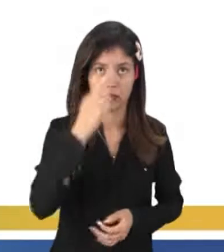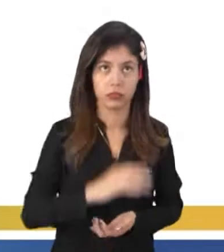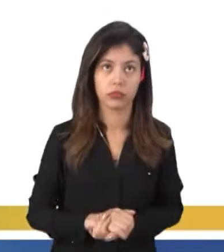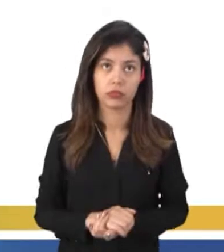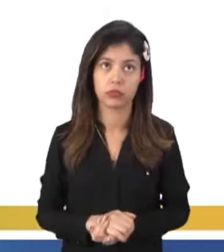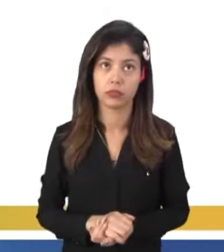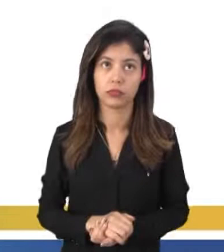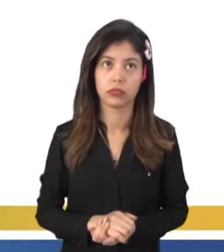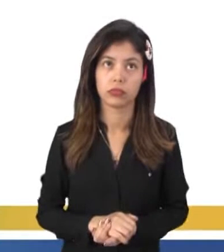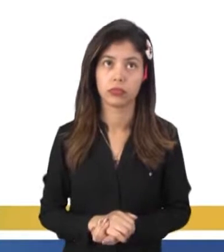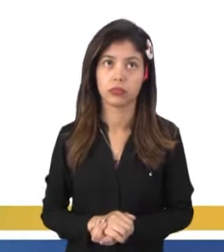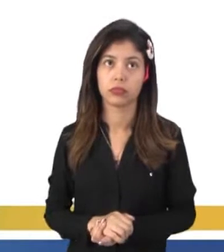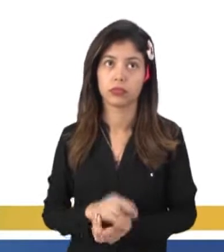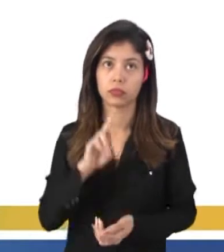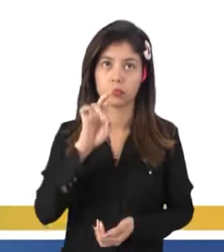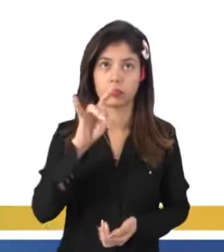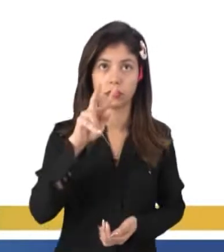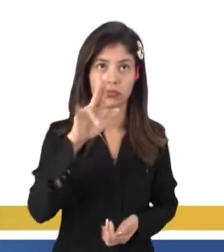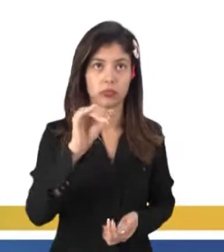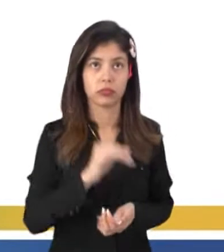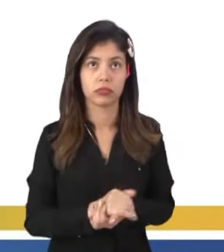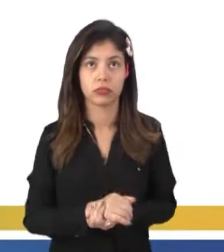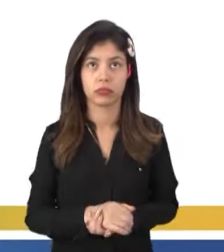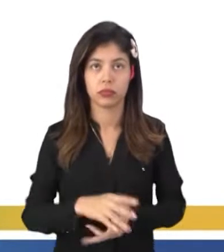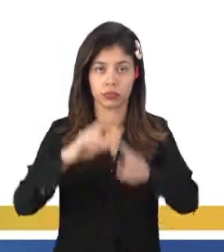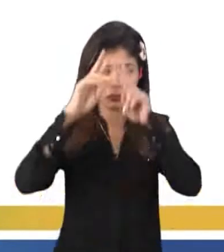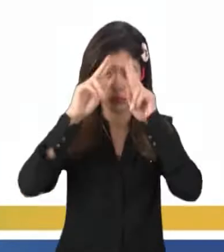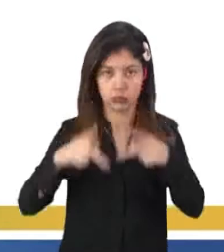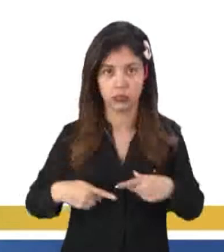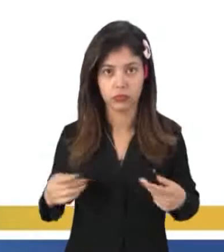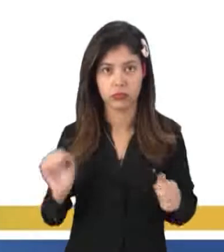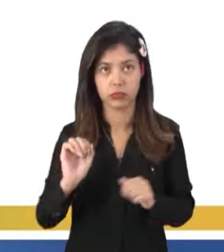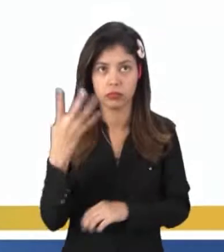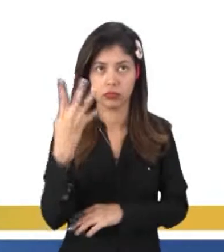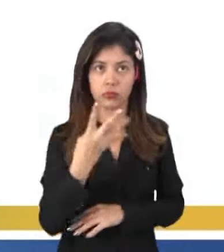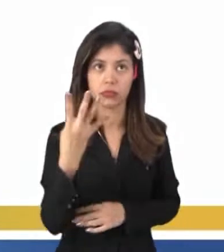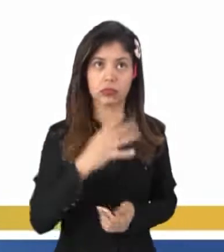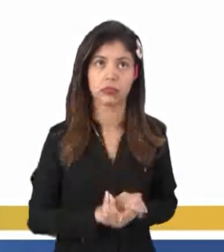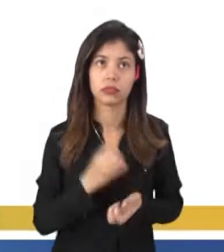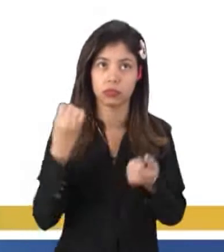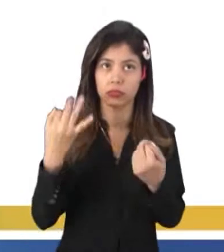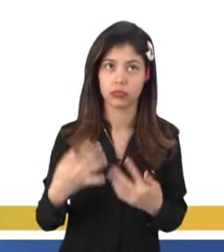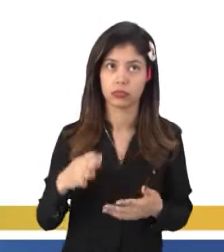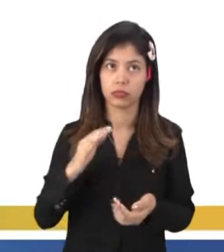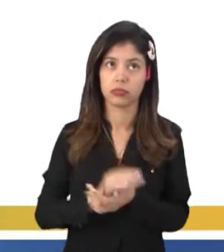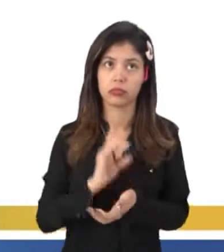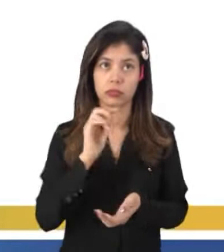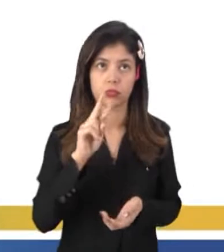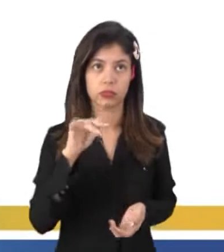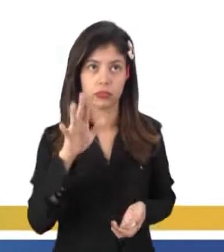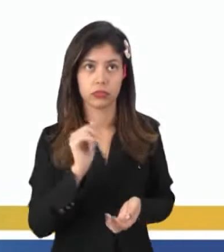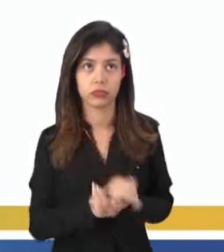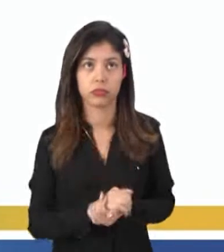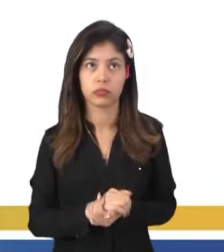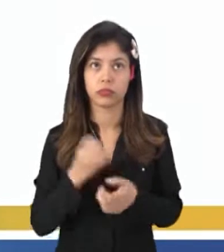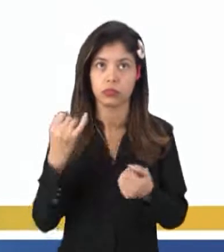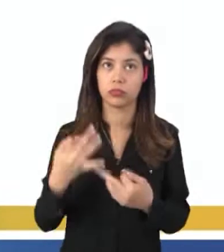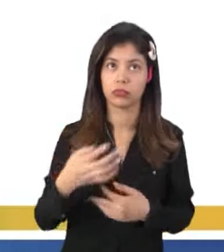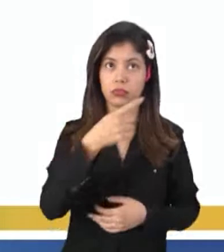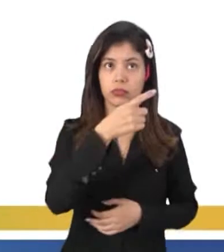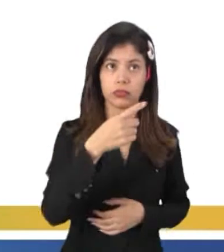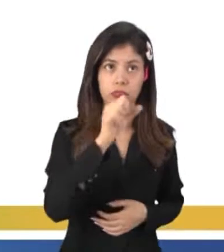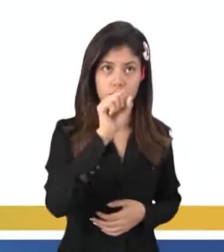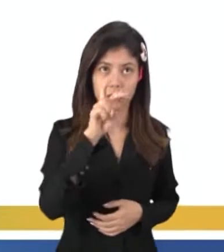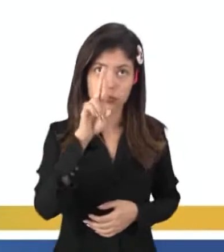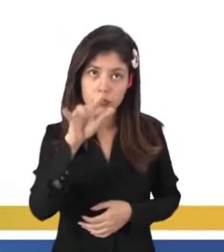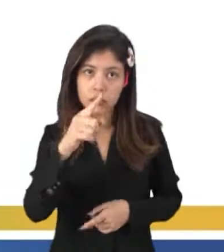né? Relativas a seres humanos. No 4, definições doutrinárias, né? Definindo o sagrado versus